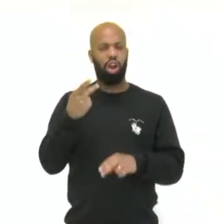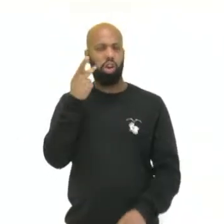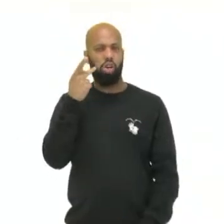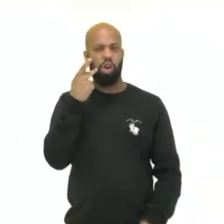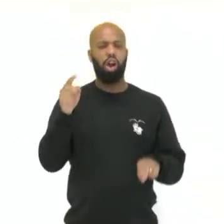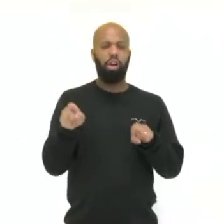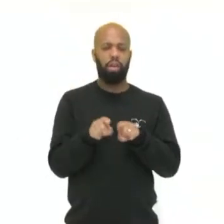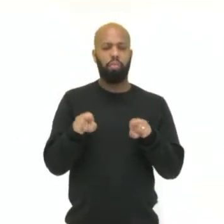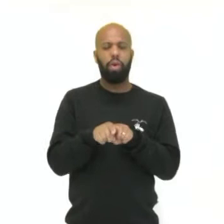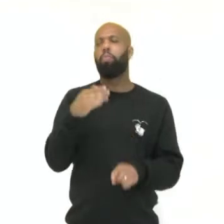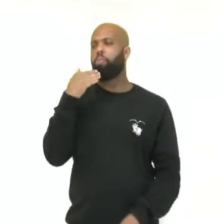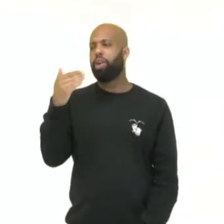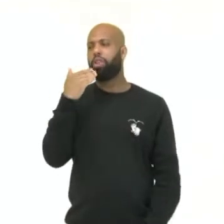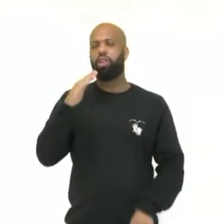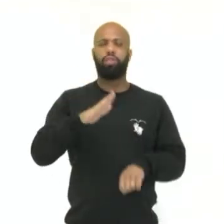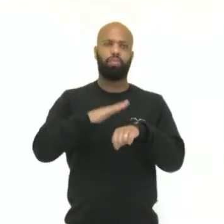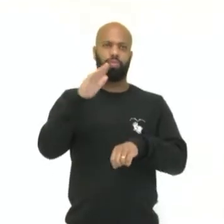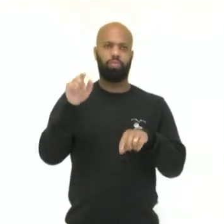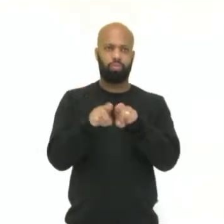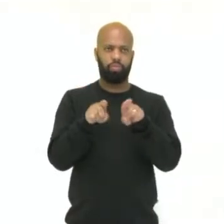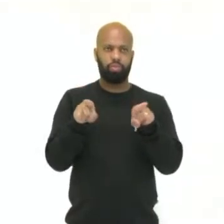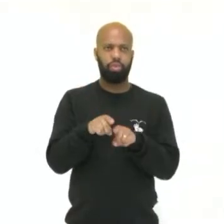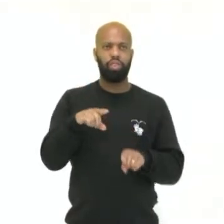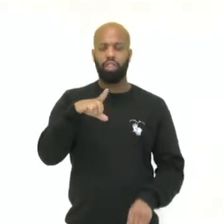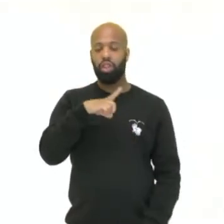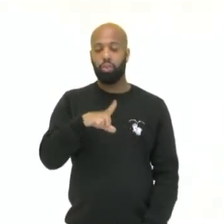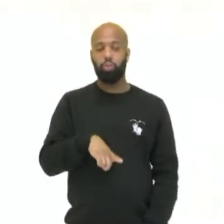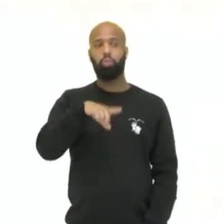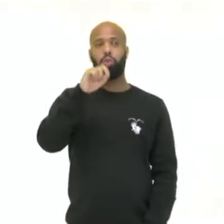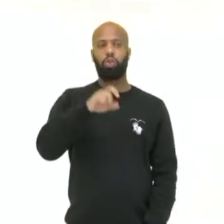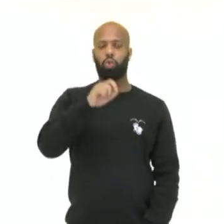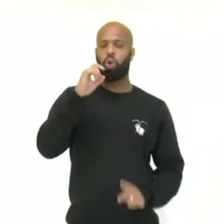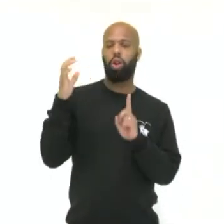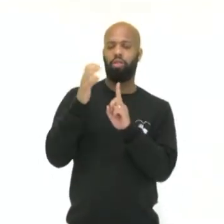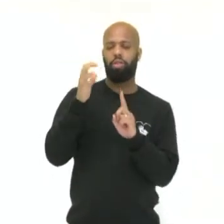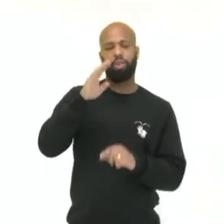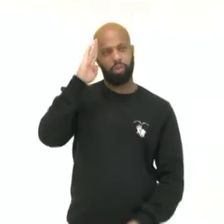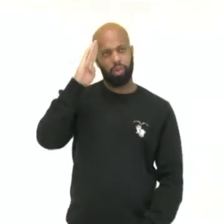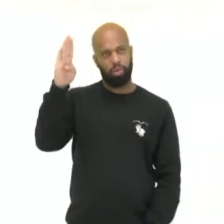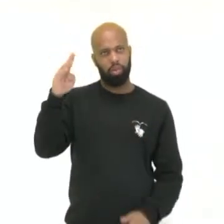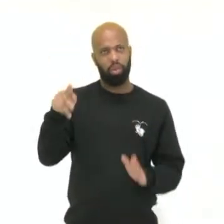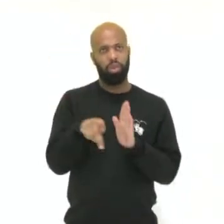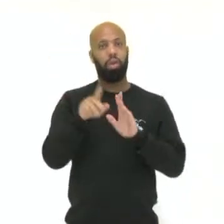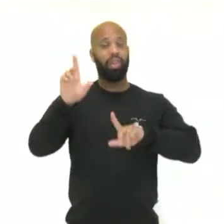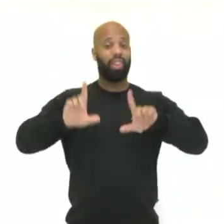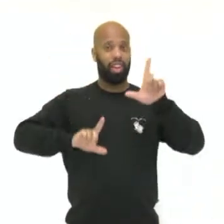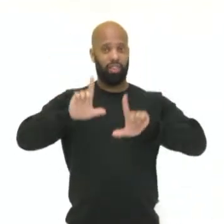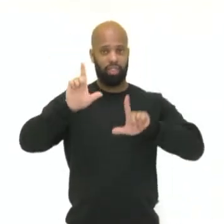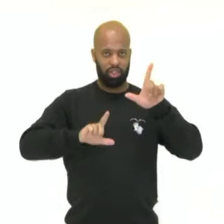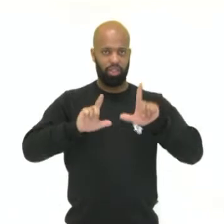são os mais requisitados. Uma escolha que é induzida principalmente pela televisão,